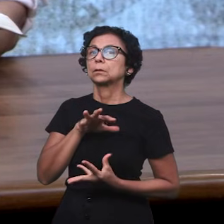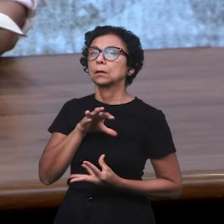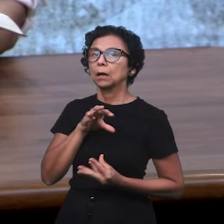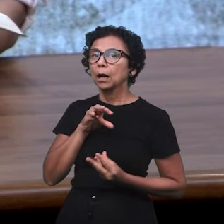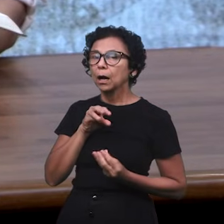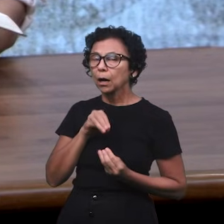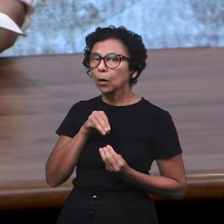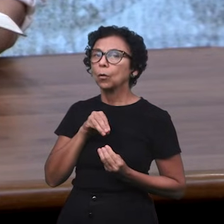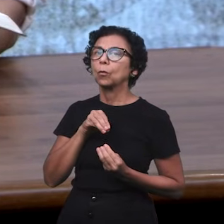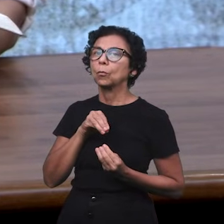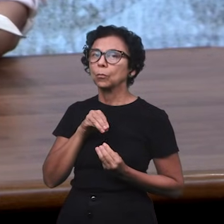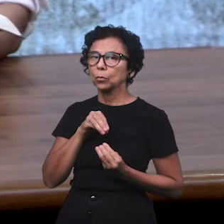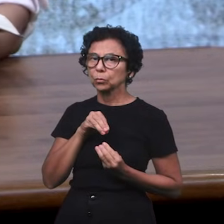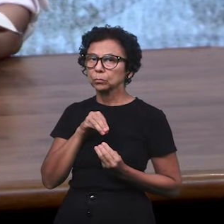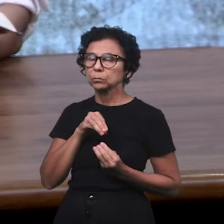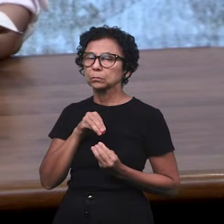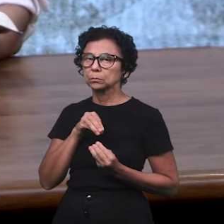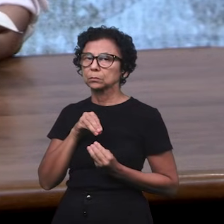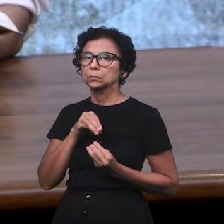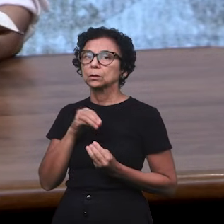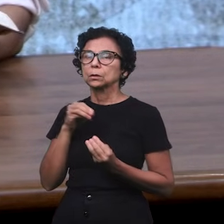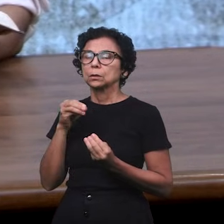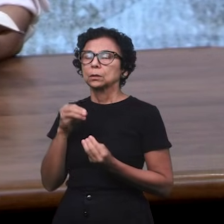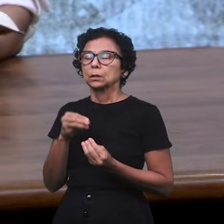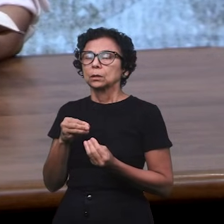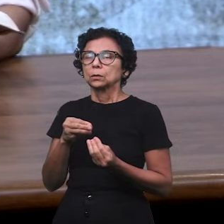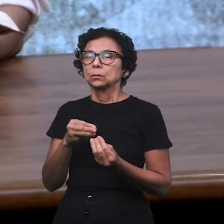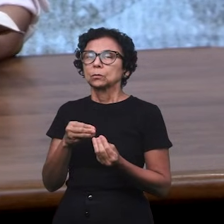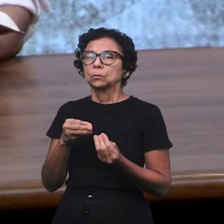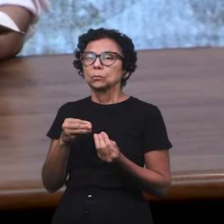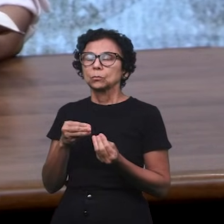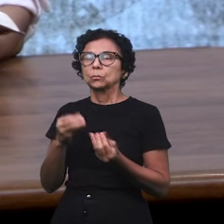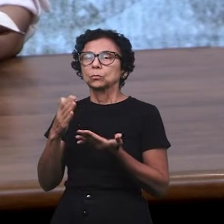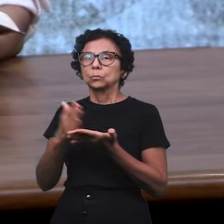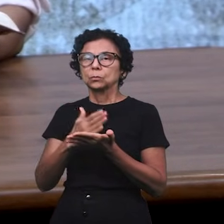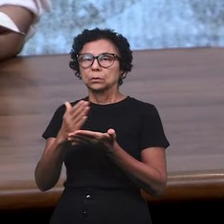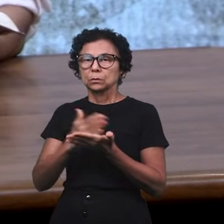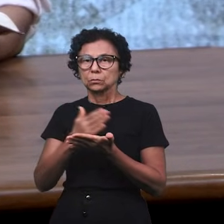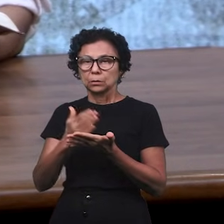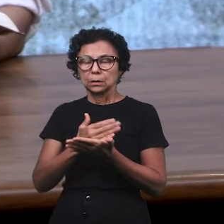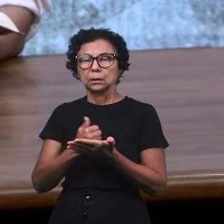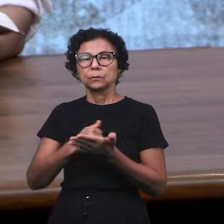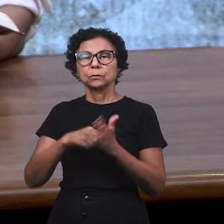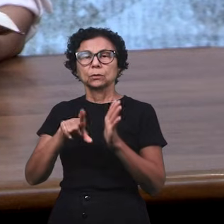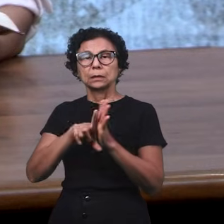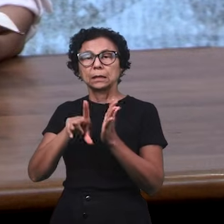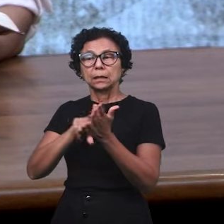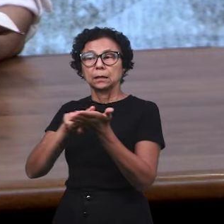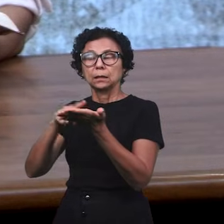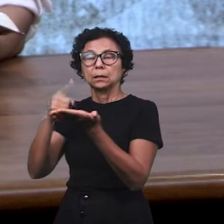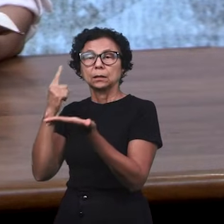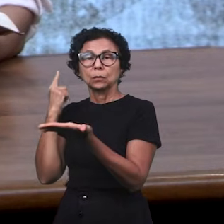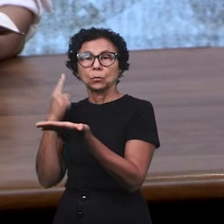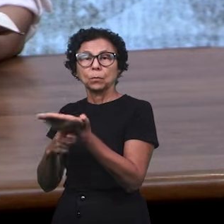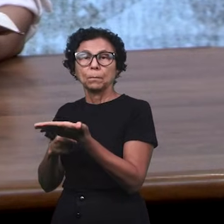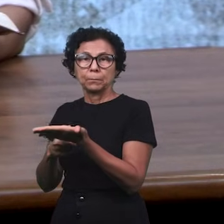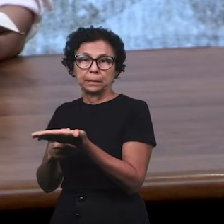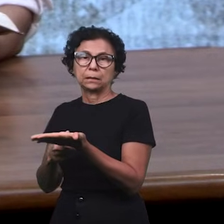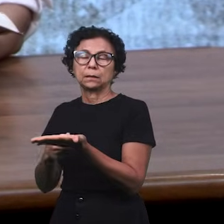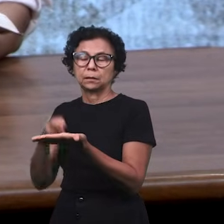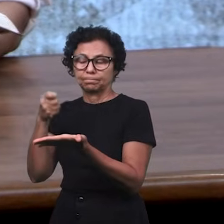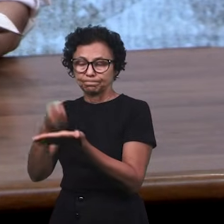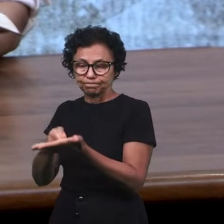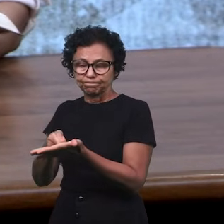palavras do concerto que estão escritas naquele livro. e fez estar em pé a